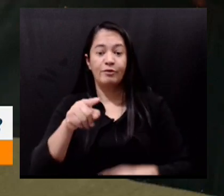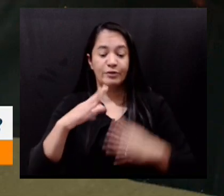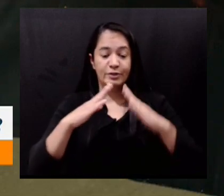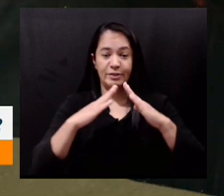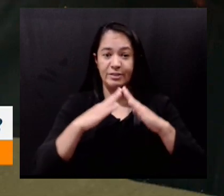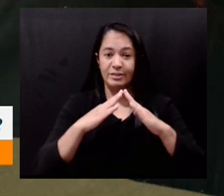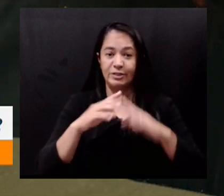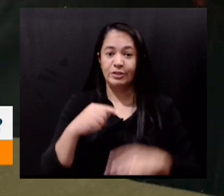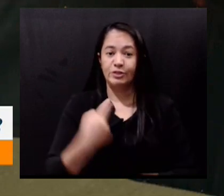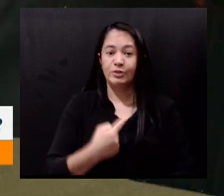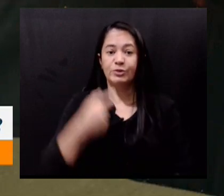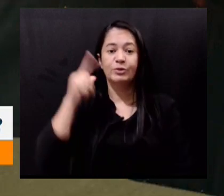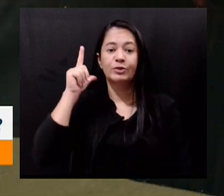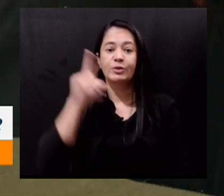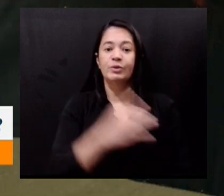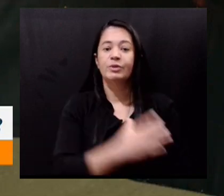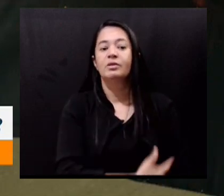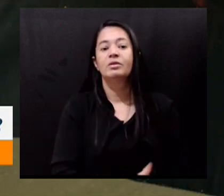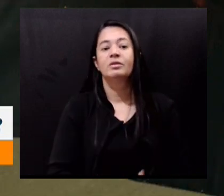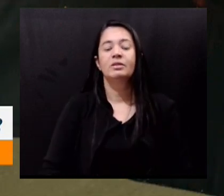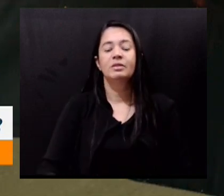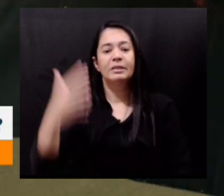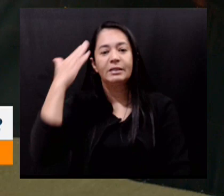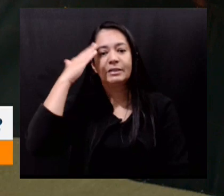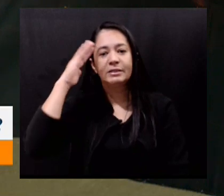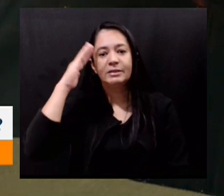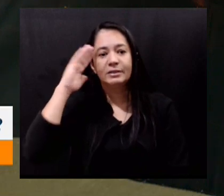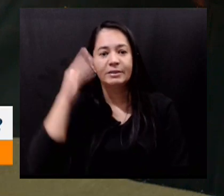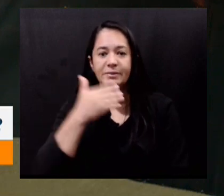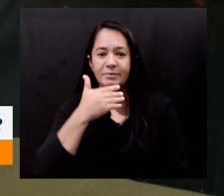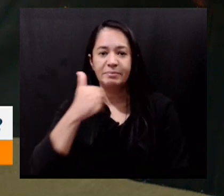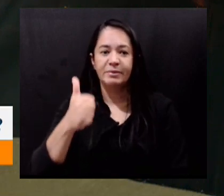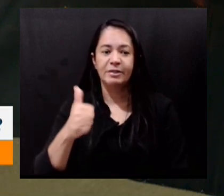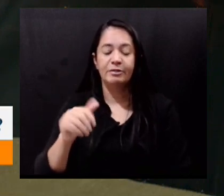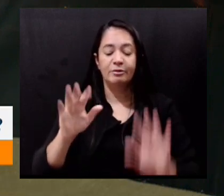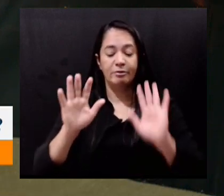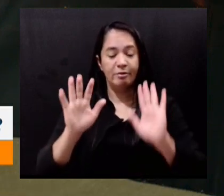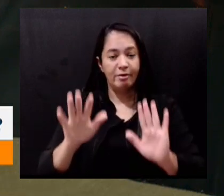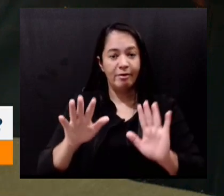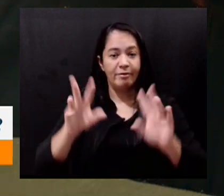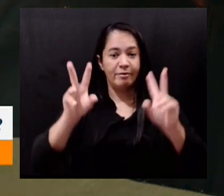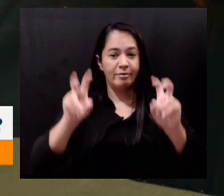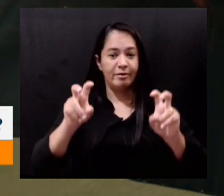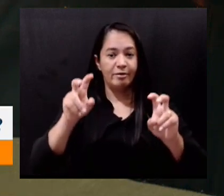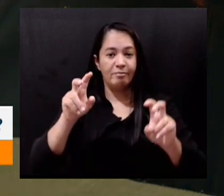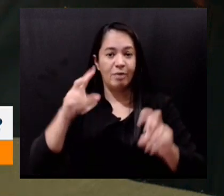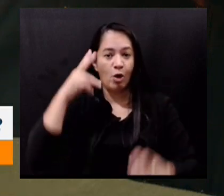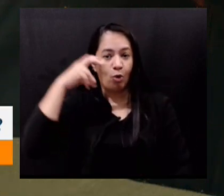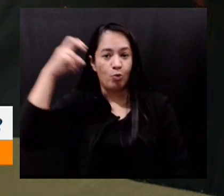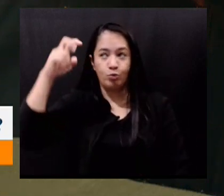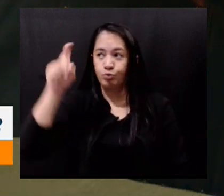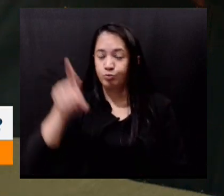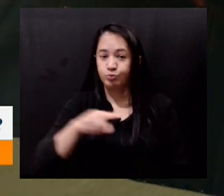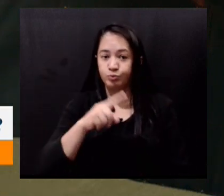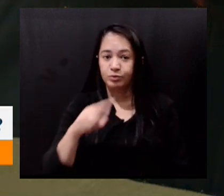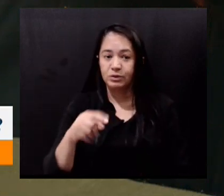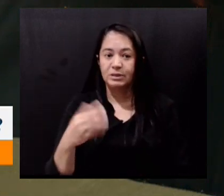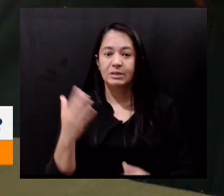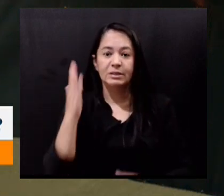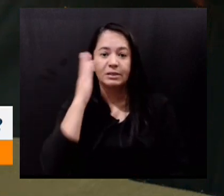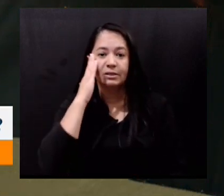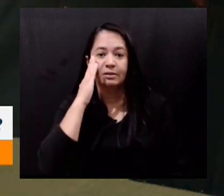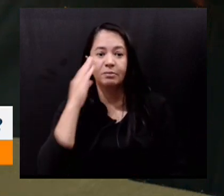consegue entender um pouquinho sobre essa tal dessa cultura do cancelamento aí e saber como lidar caso isso aconteça.